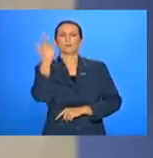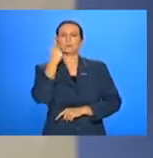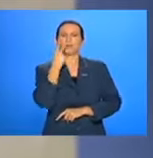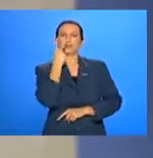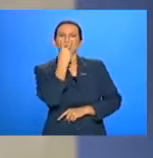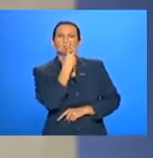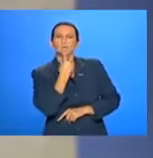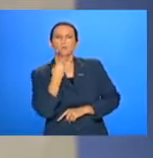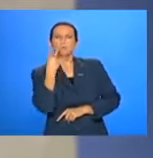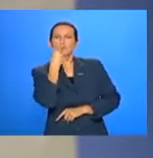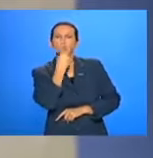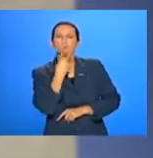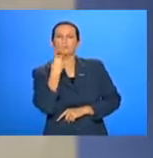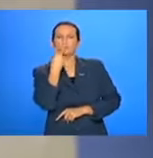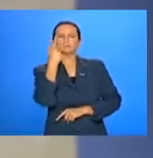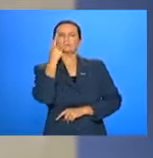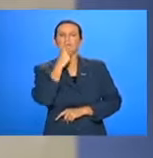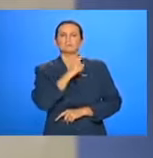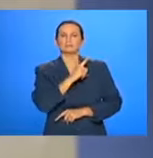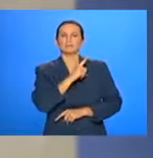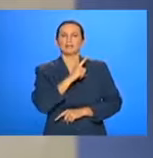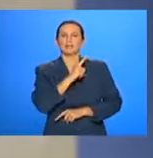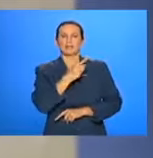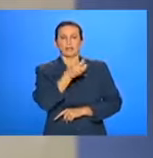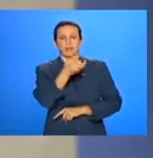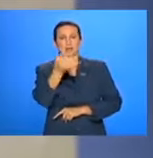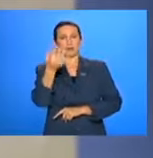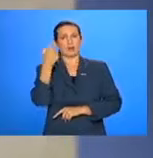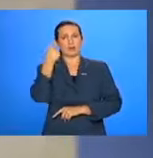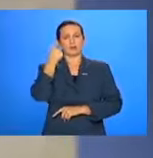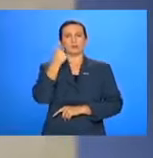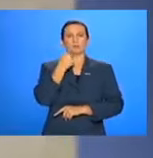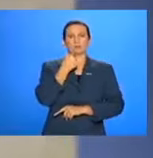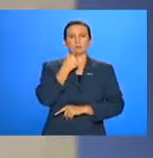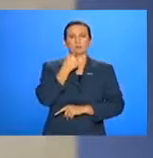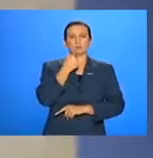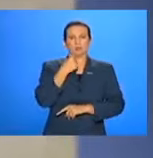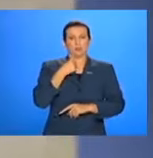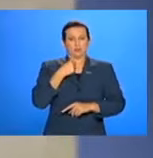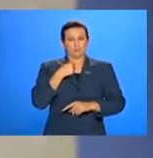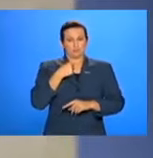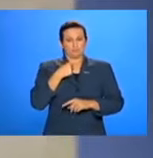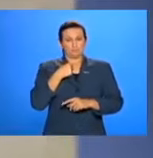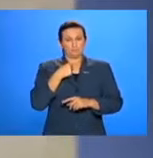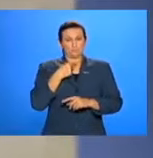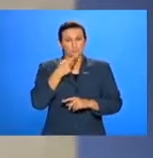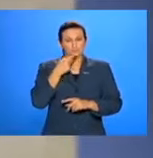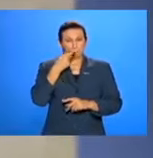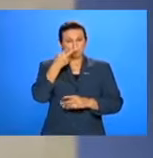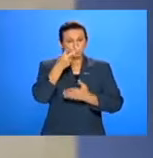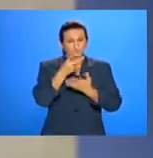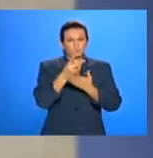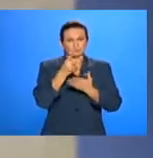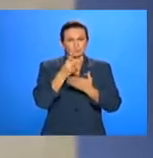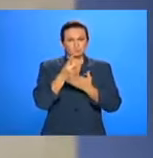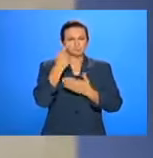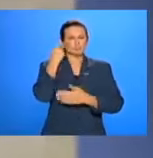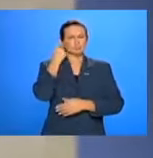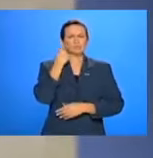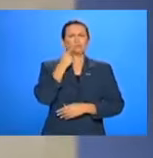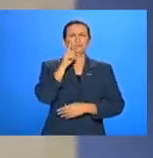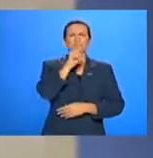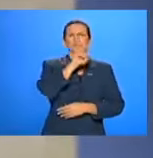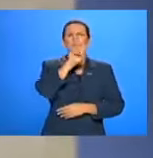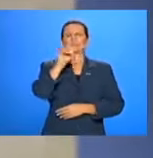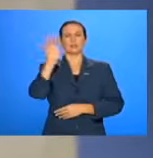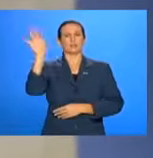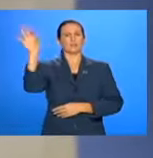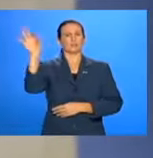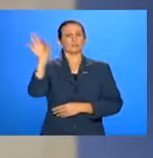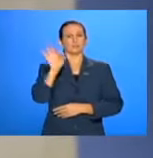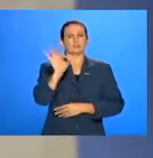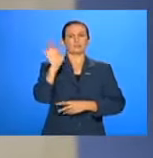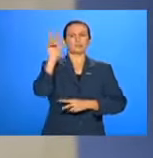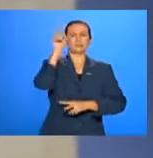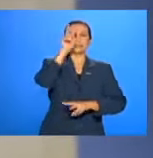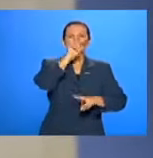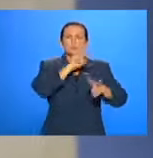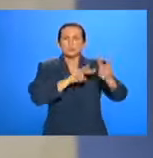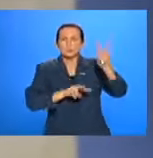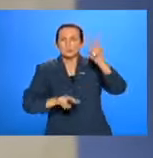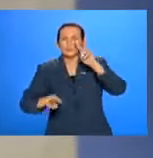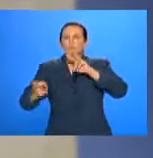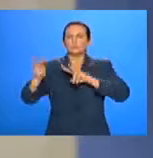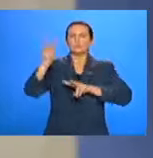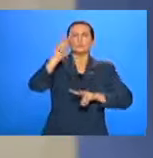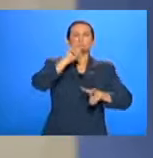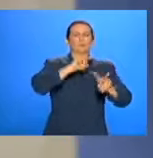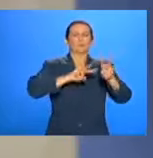labial, né? E eu sempre digo que o surdo, ele é 100% visual. Então, por isso que